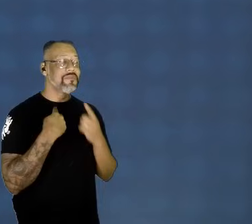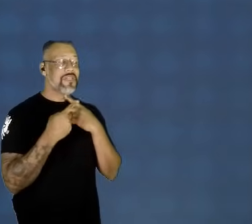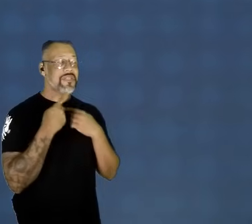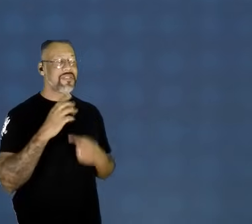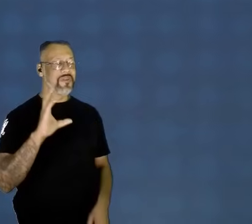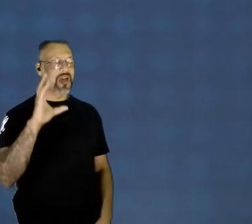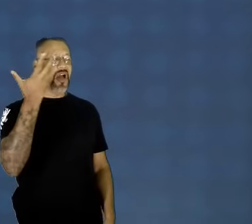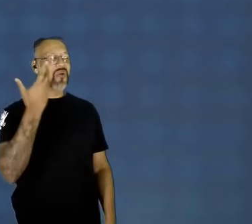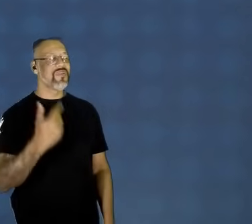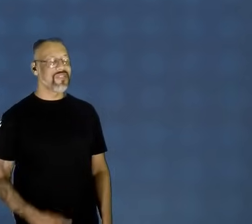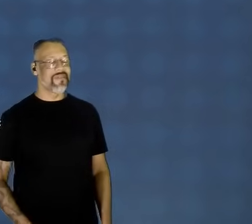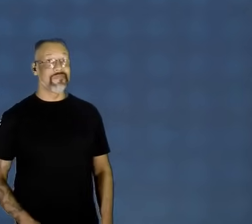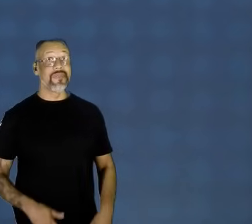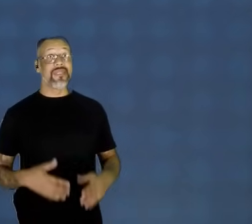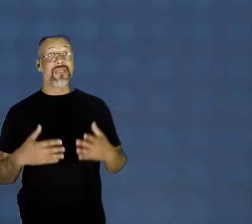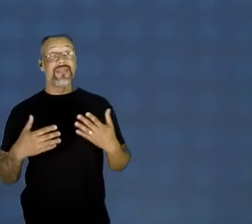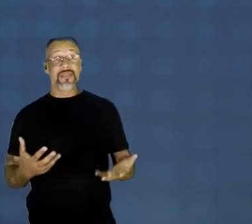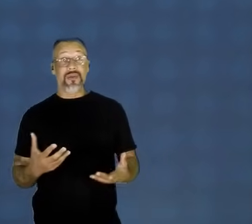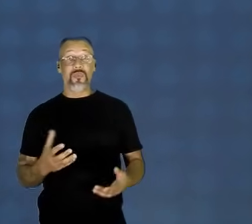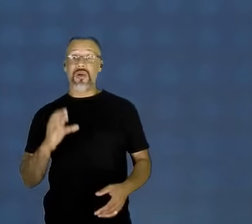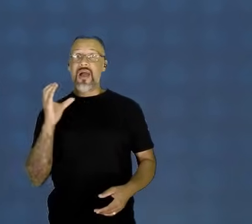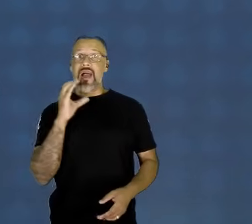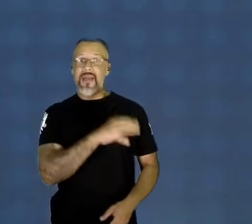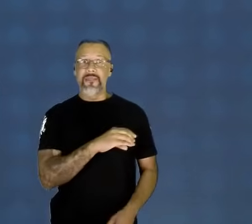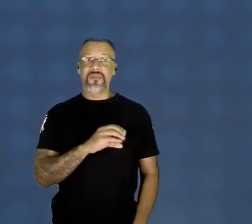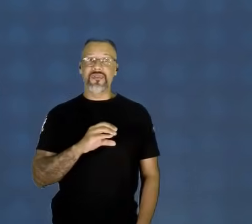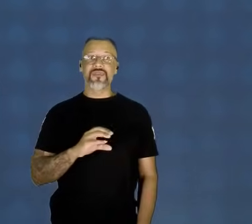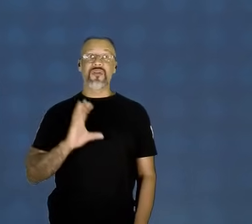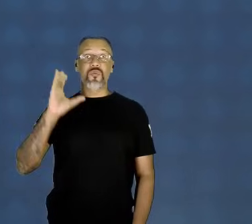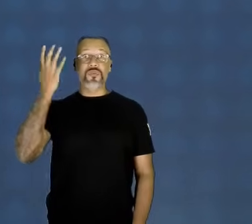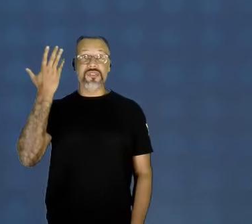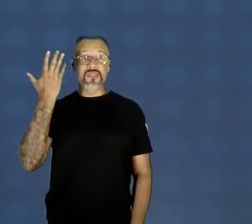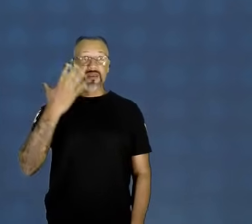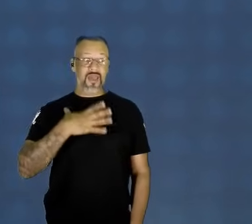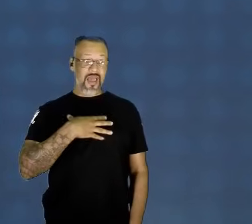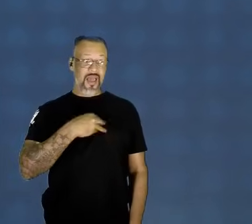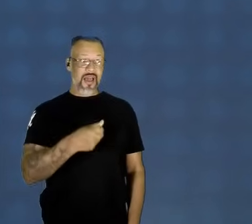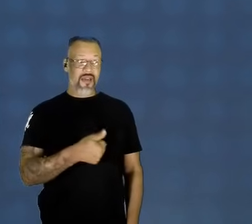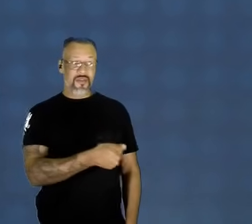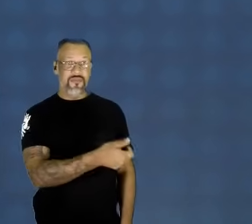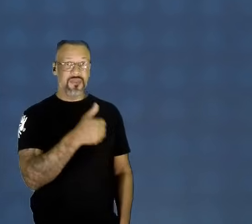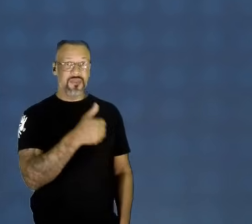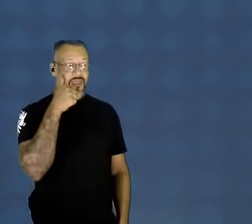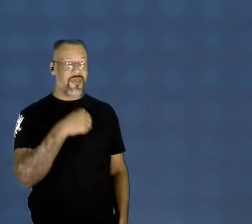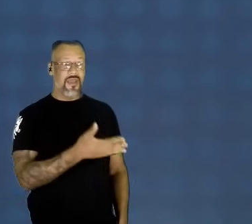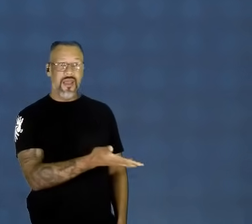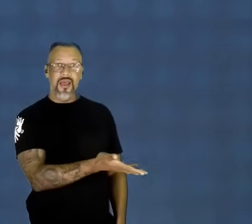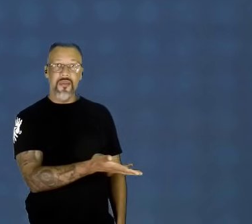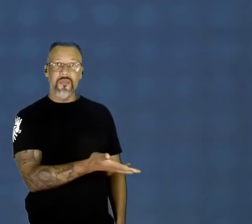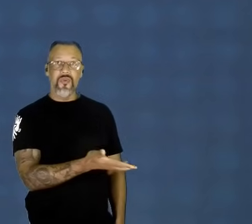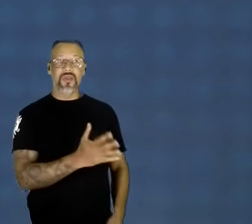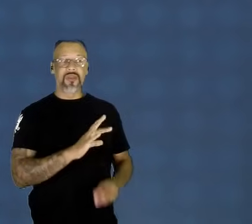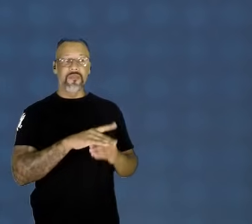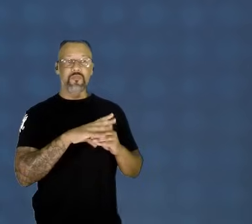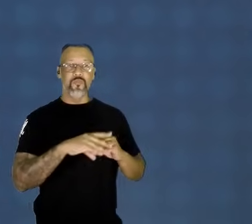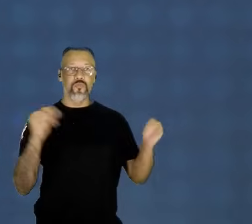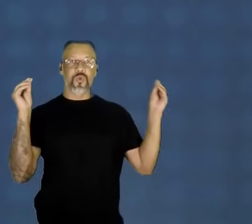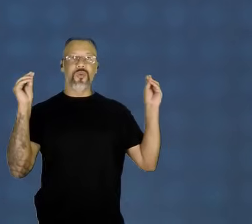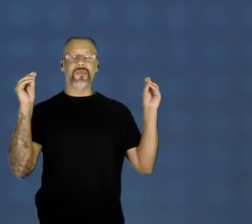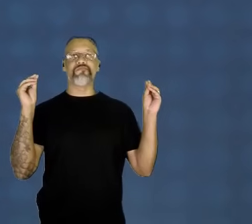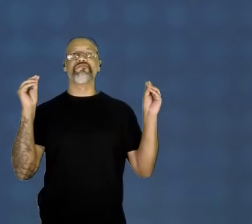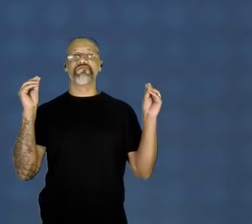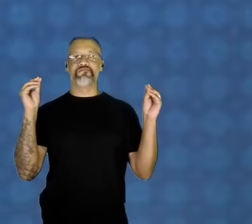E naquele mesmo instante, a sua filha foi curada. Você já viu aqueles comerciais na